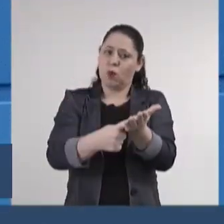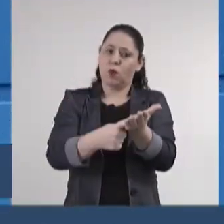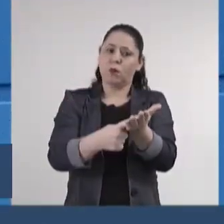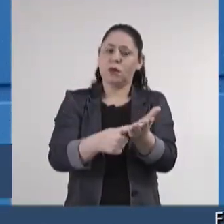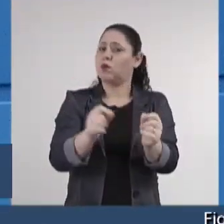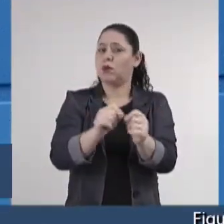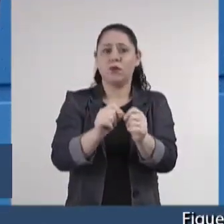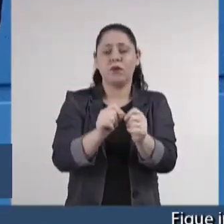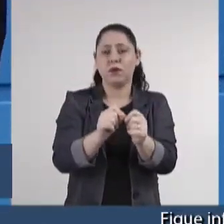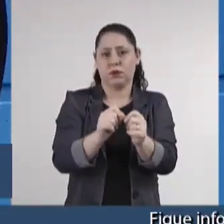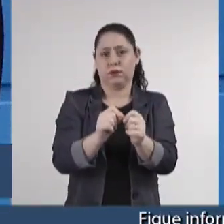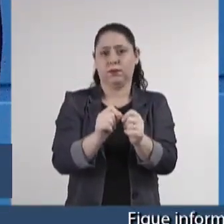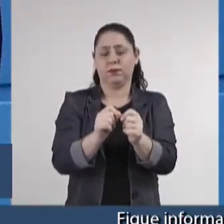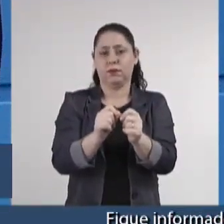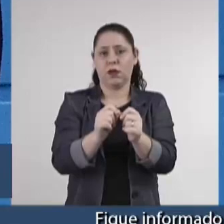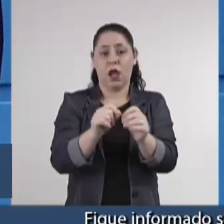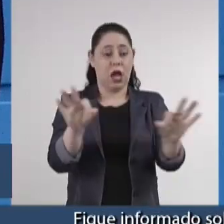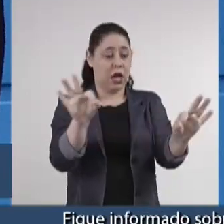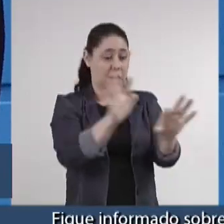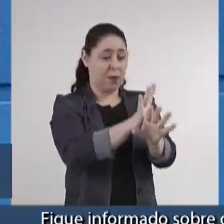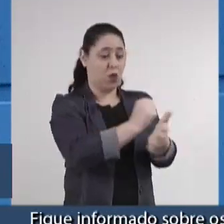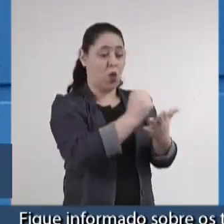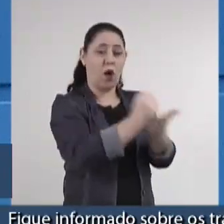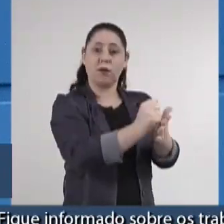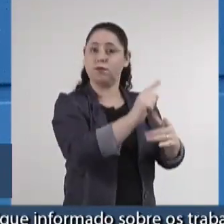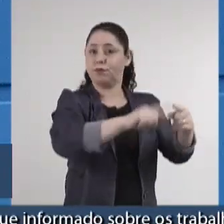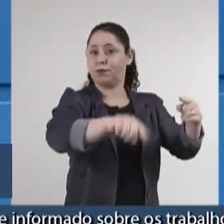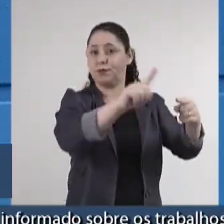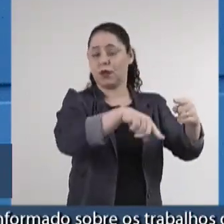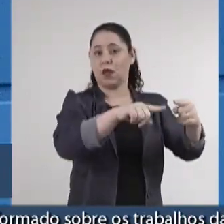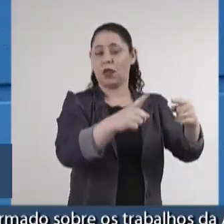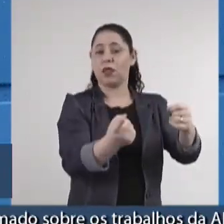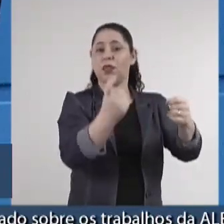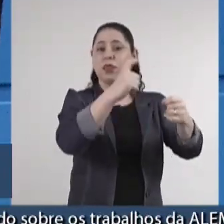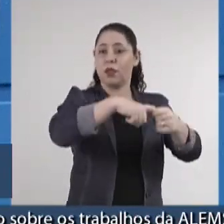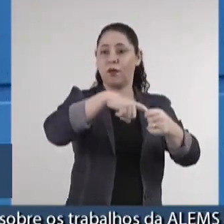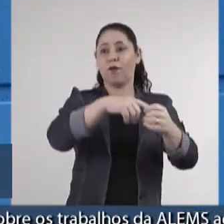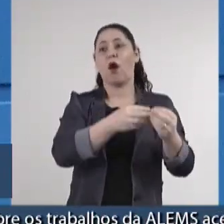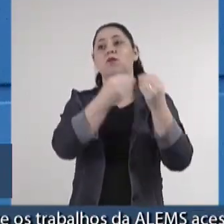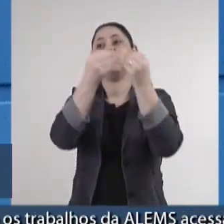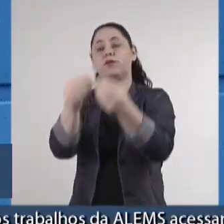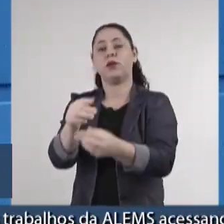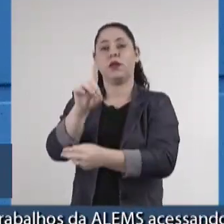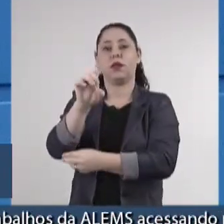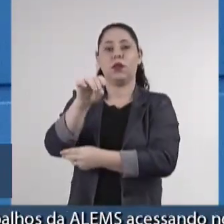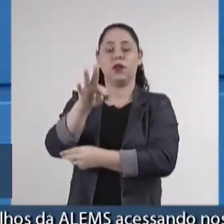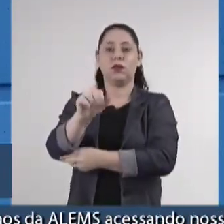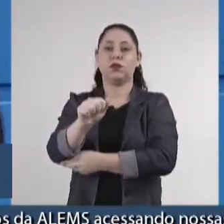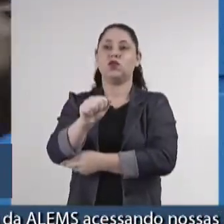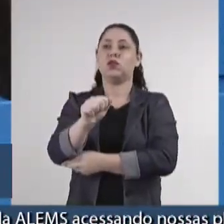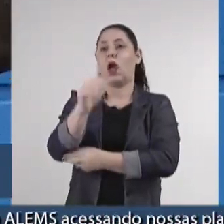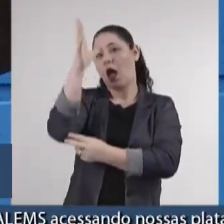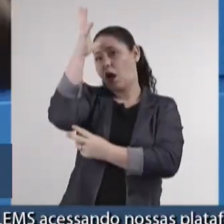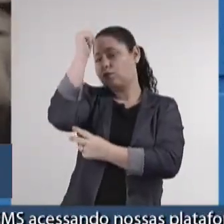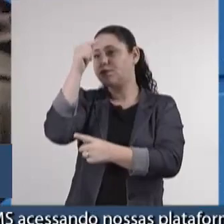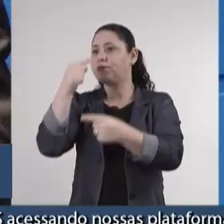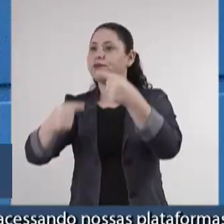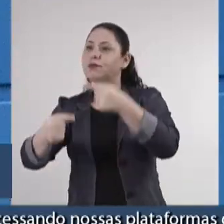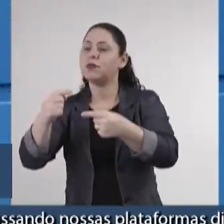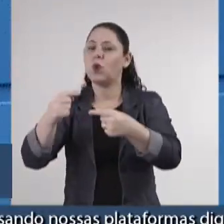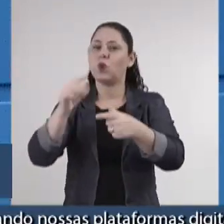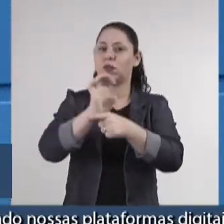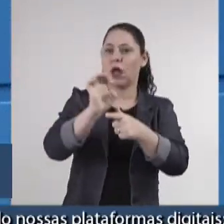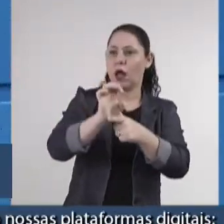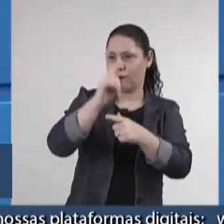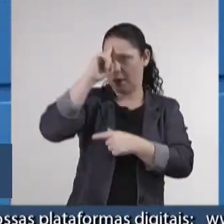cumprir o que não foi cumprido, romper o contrato com a CCR, devolver para o DENIT, e aí se discute se o Estado vai assumir ou se vai ser